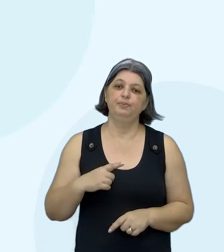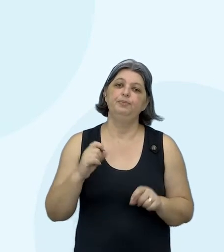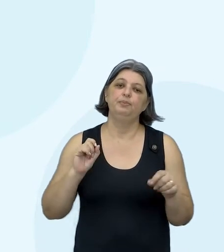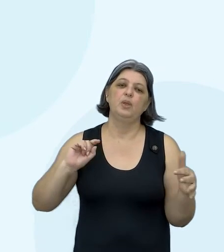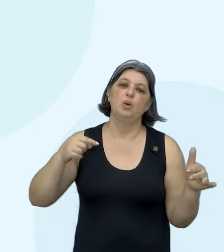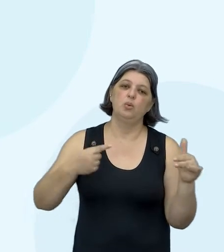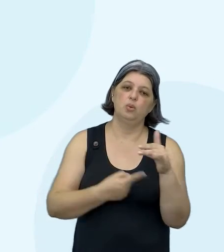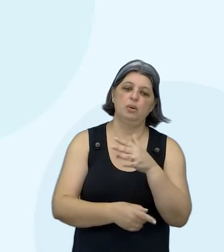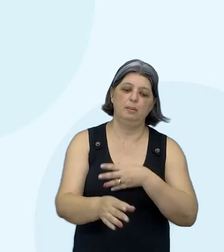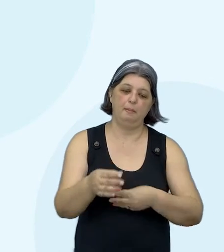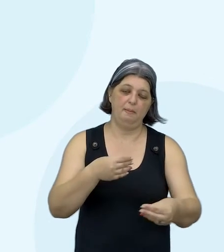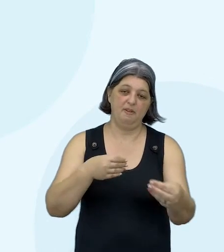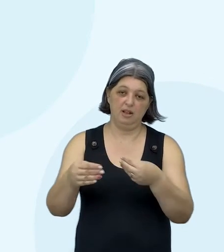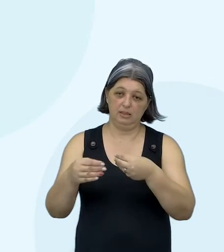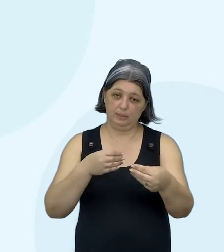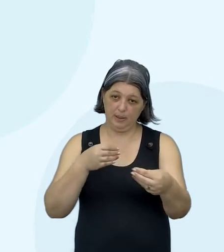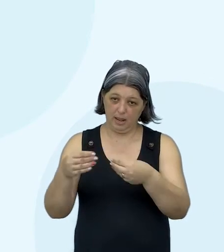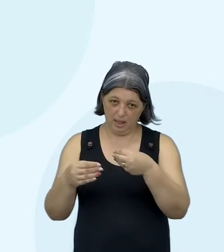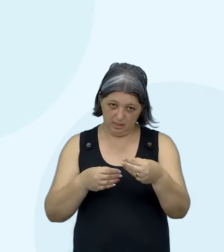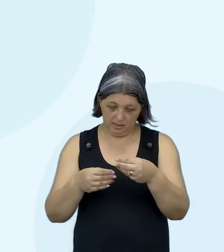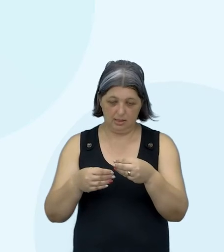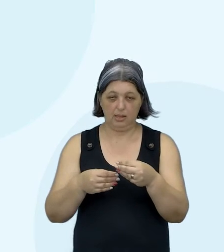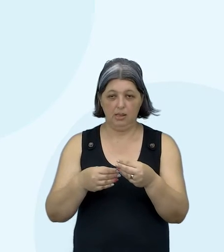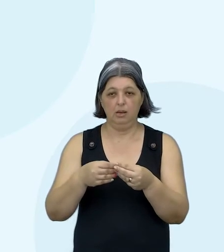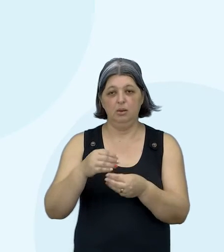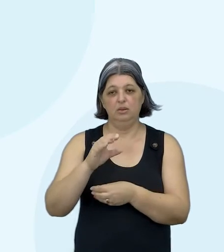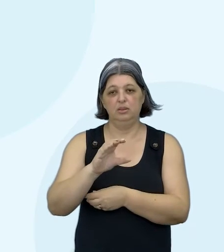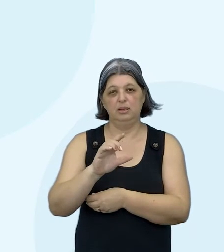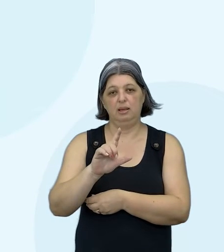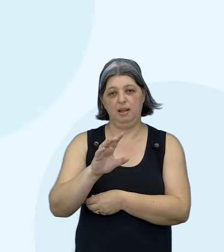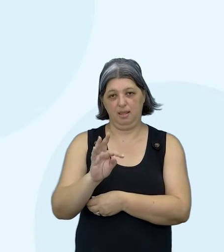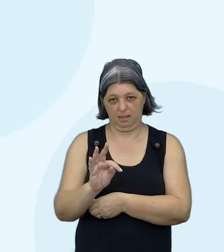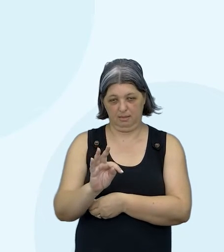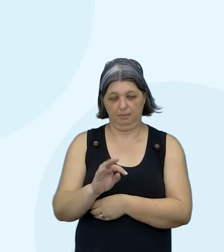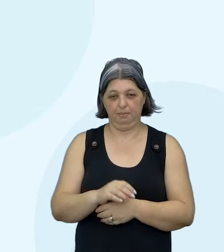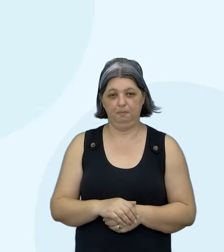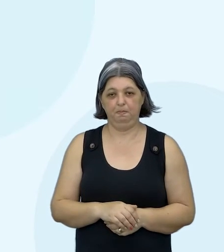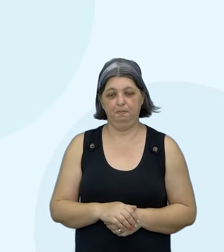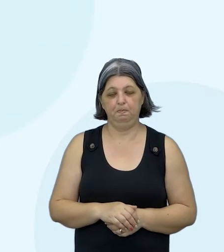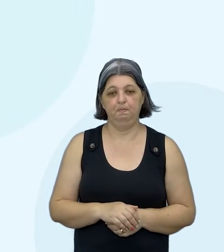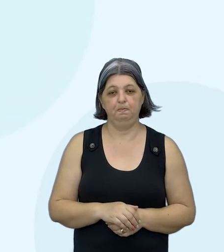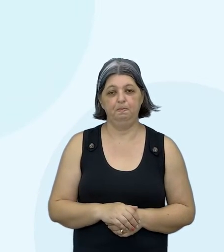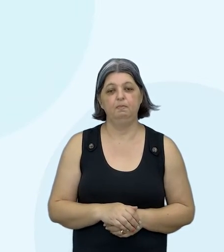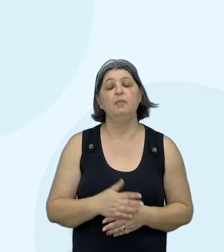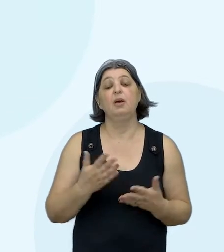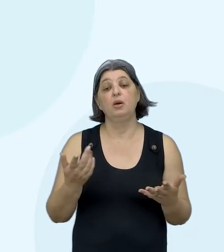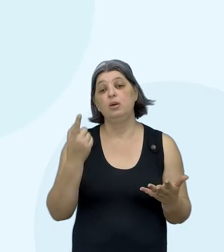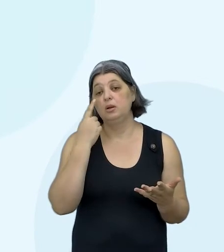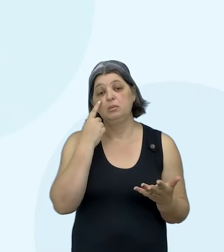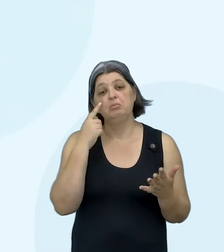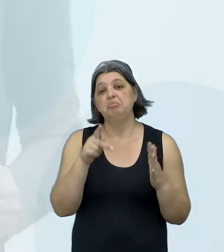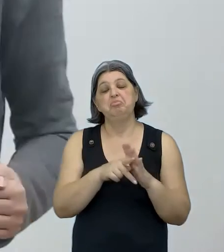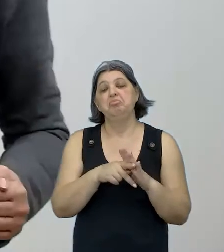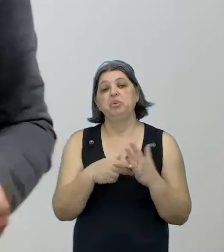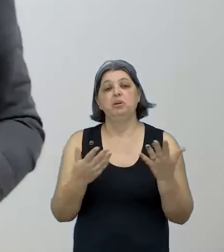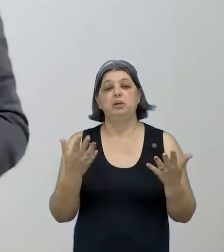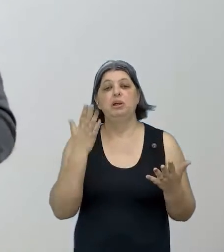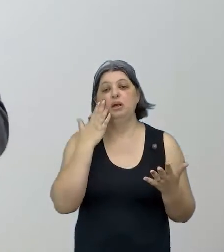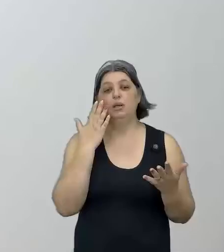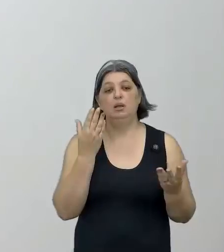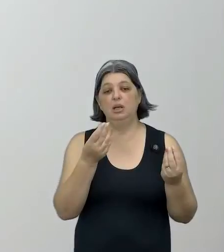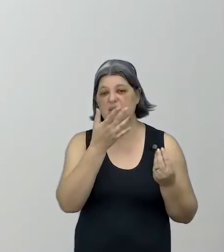profunda flexibilização da CLT. E eu quero aqui trazer para vocês o panorama daqueles que